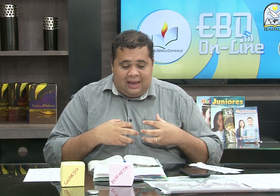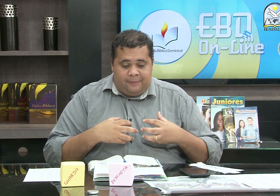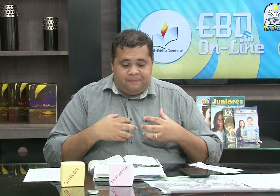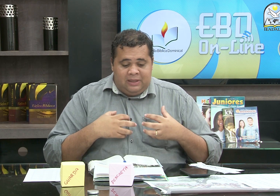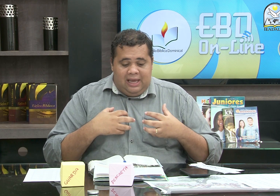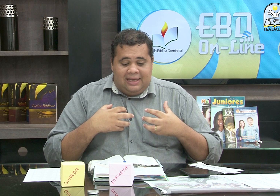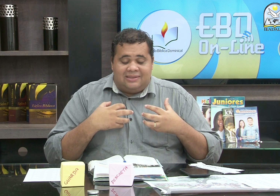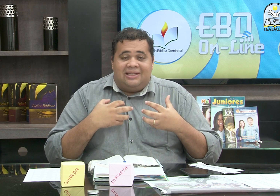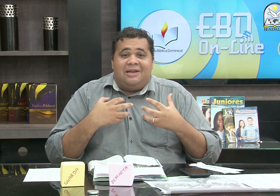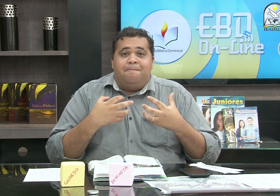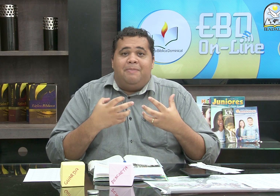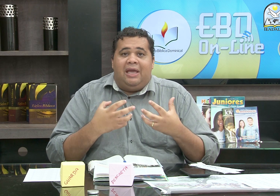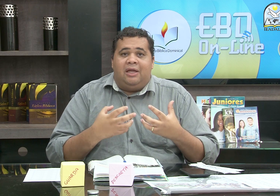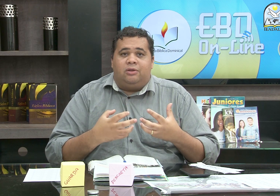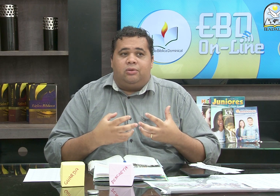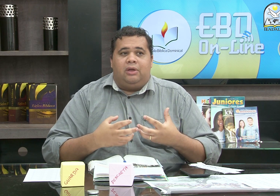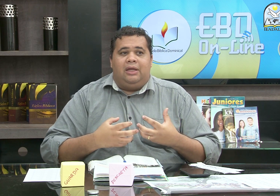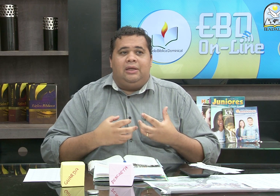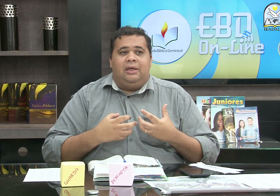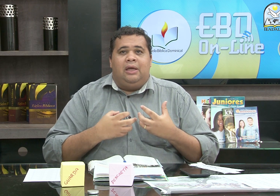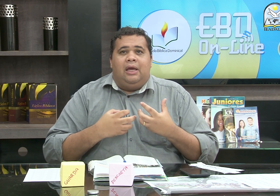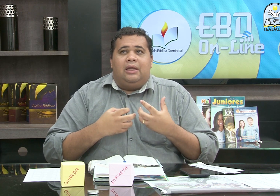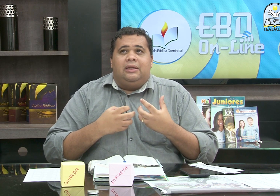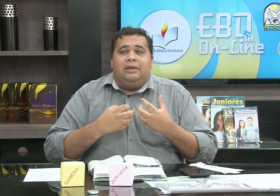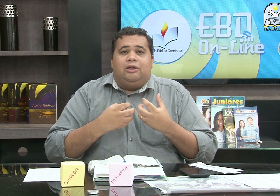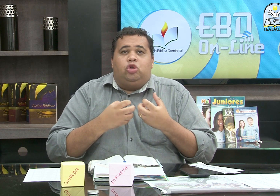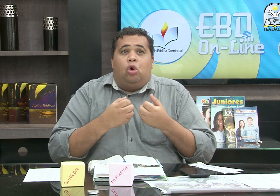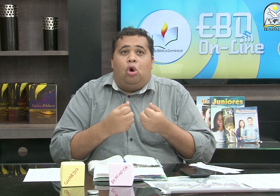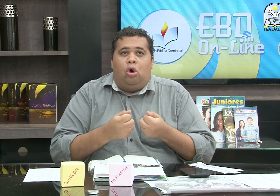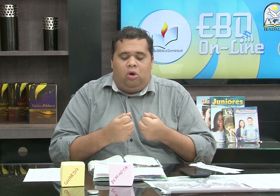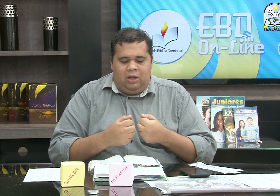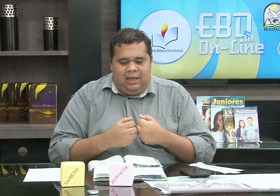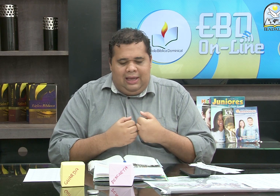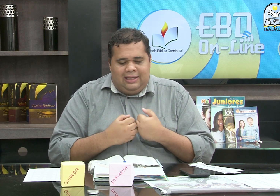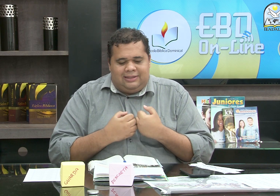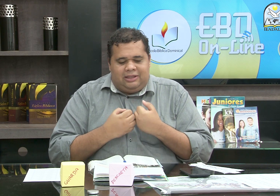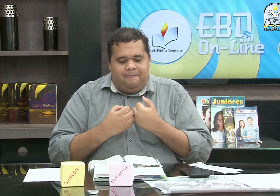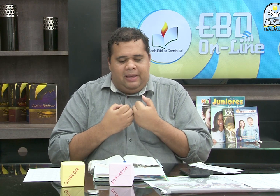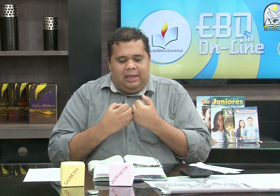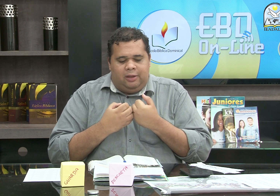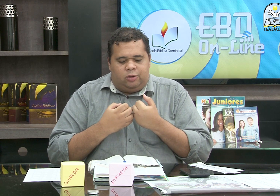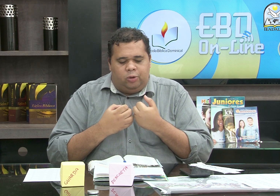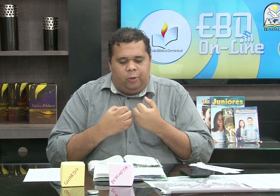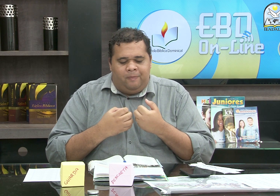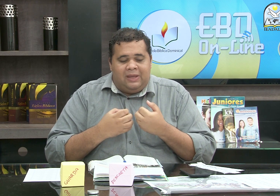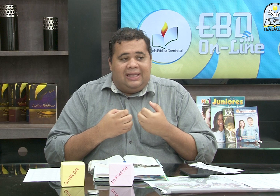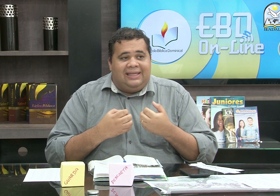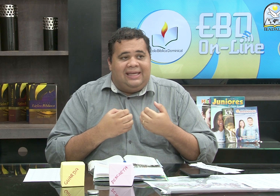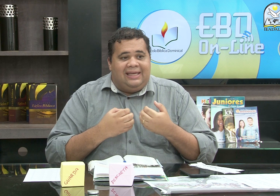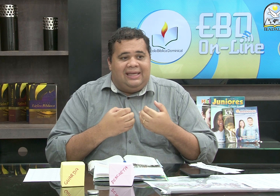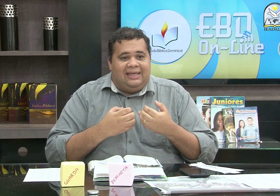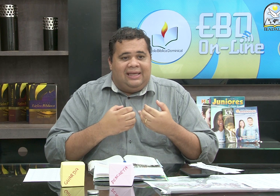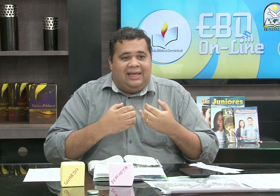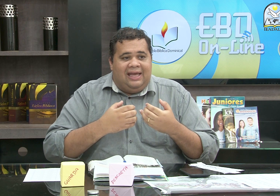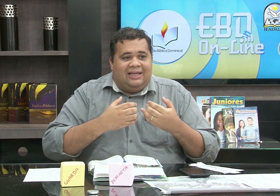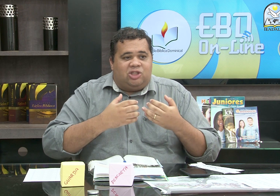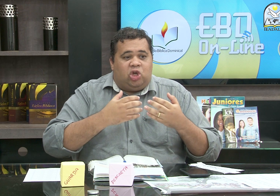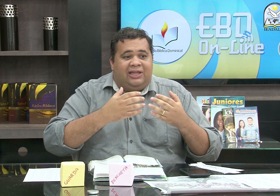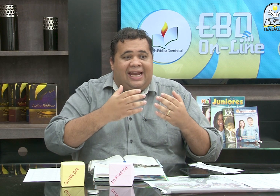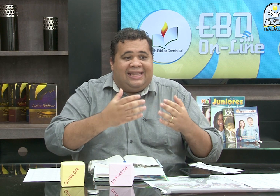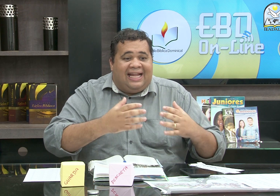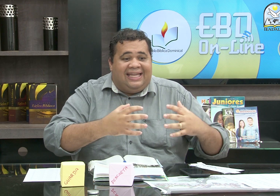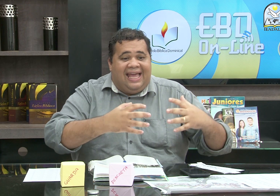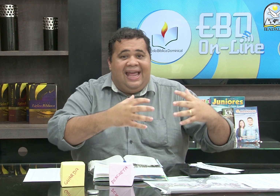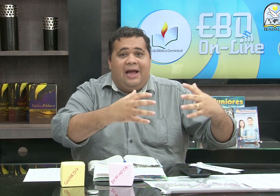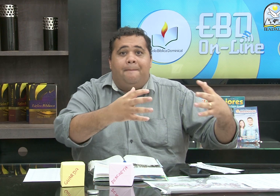essa esse sentimento né de de dor esse sentimento de